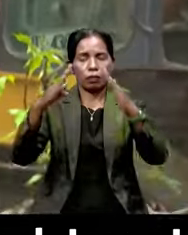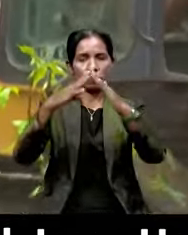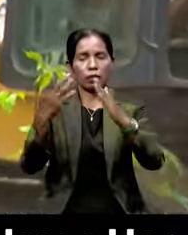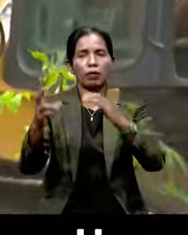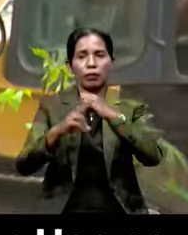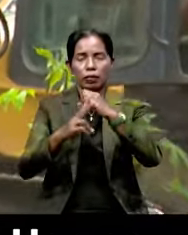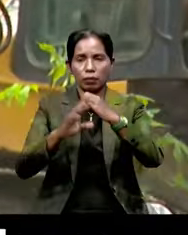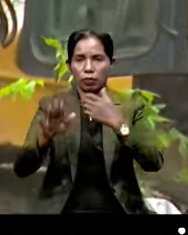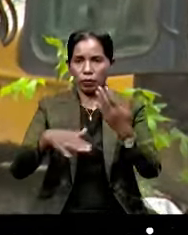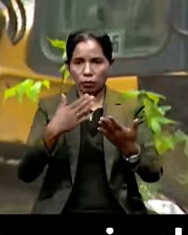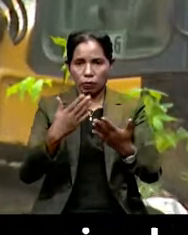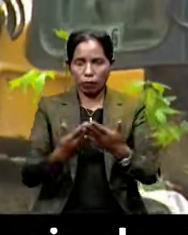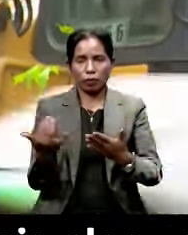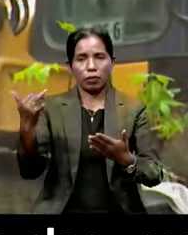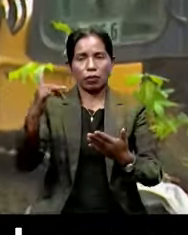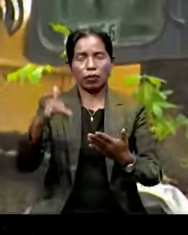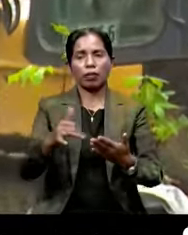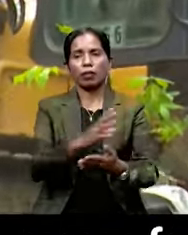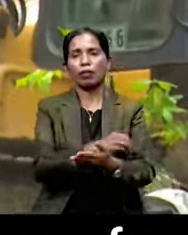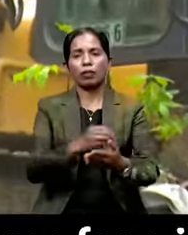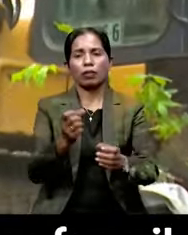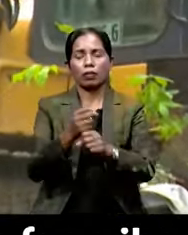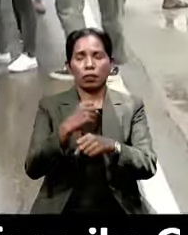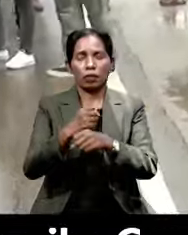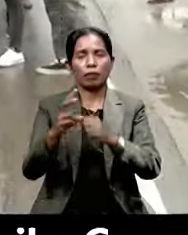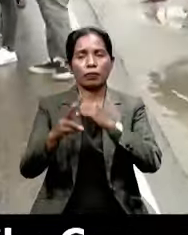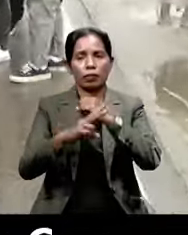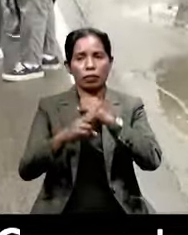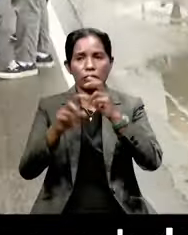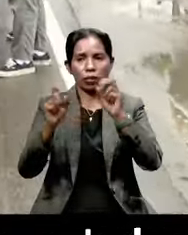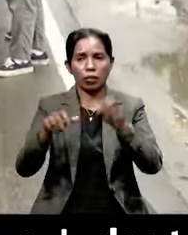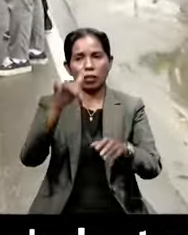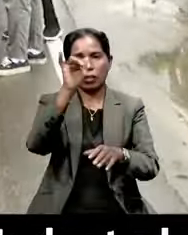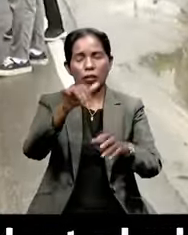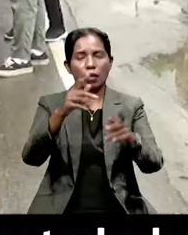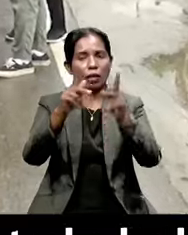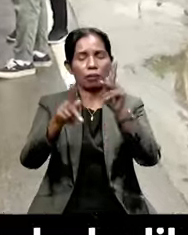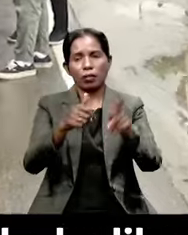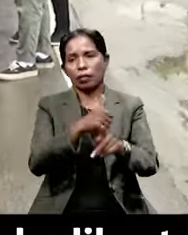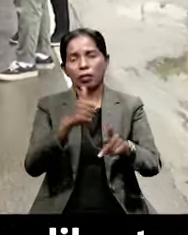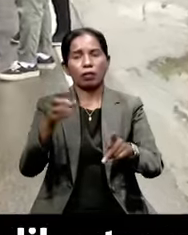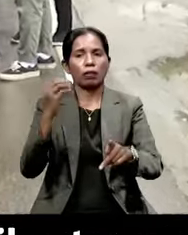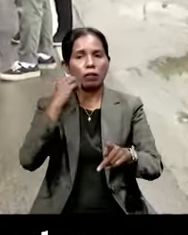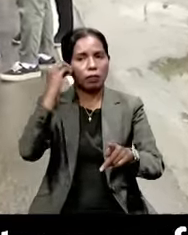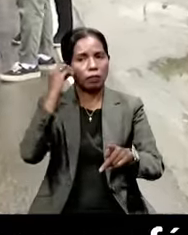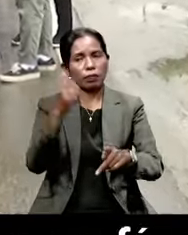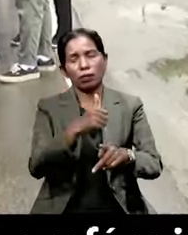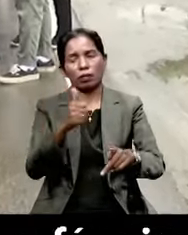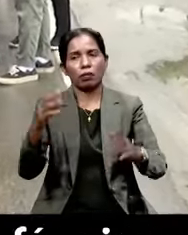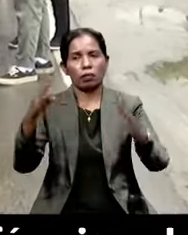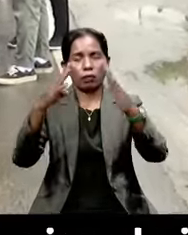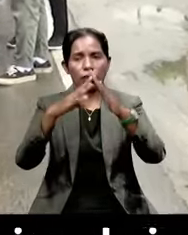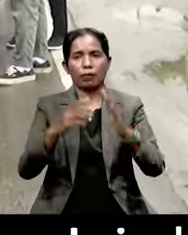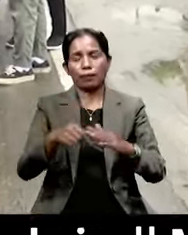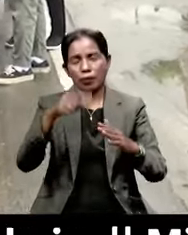Sira, mas beto agora se dá o que resolve, o de halo vítima Sira tem que rela e a emacelo que uma no balon rela e a coço. Também,